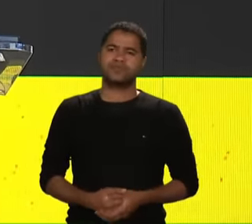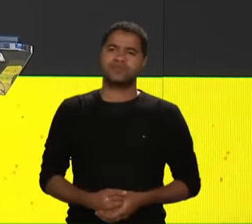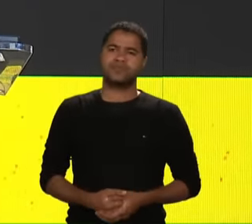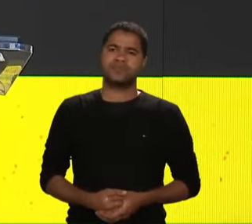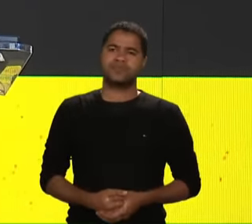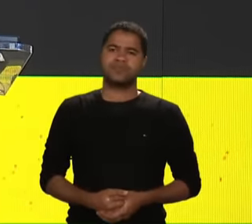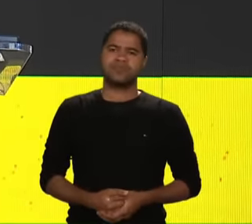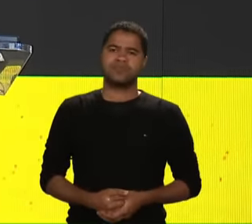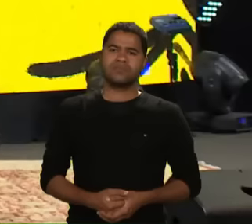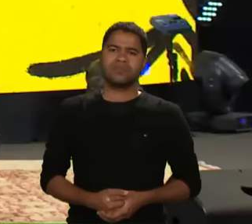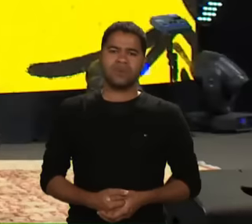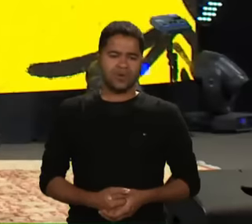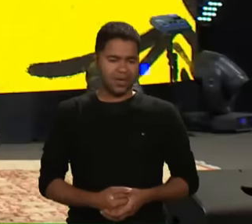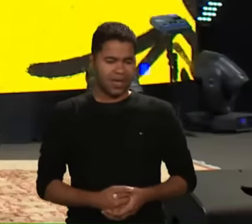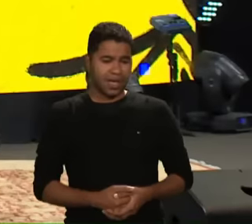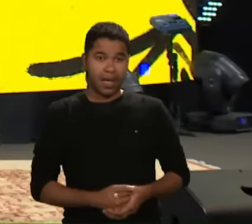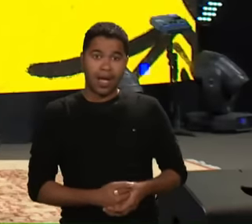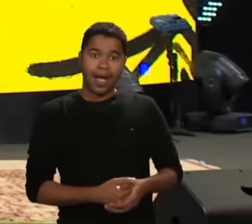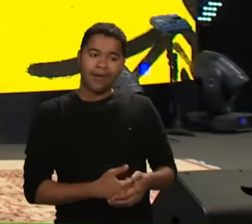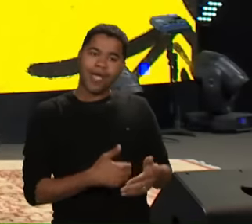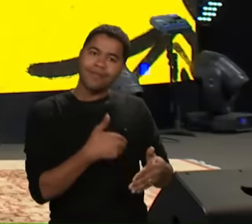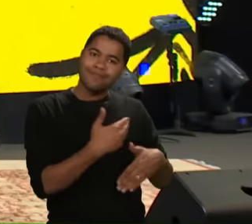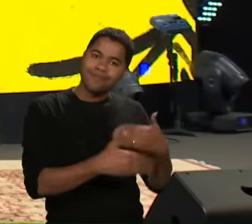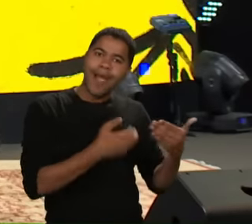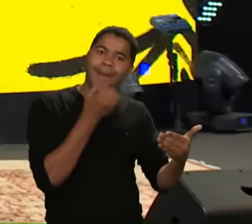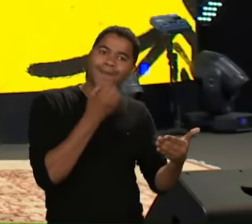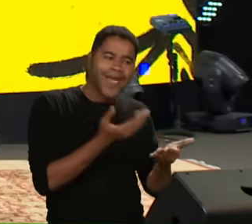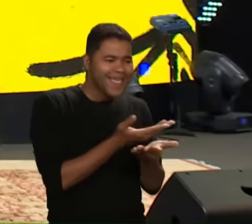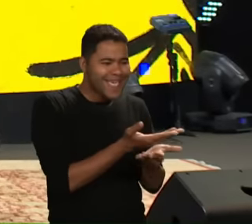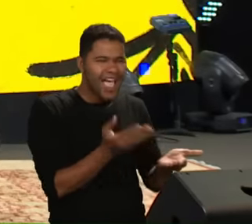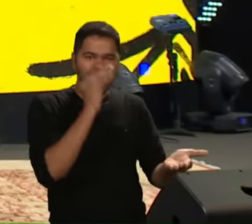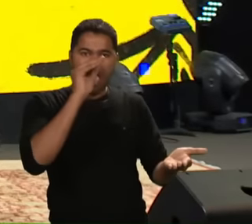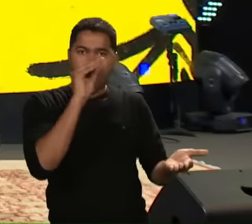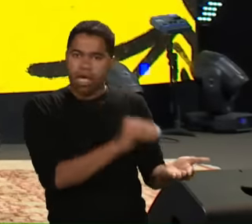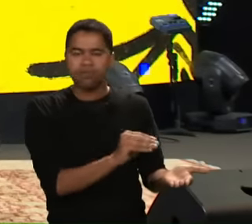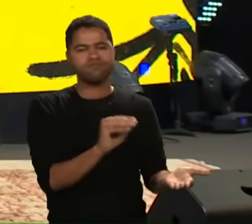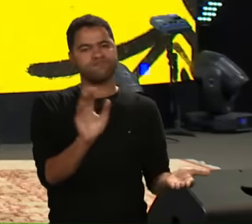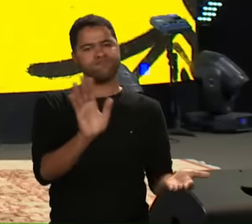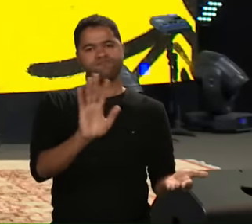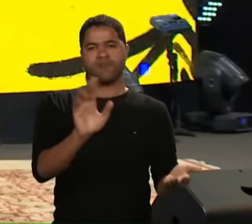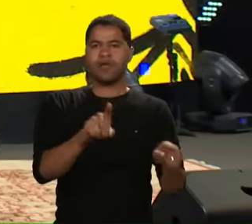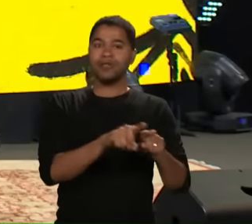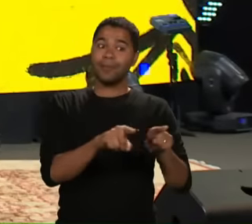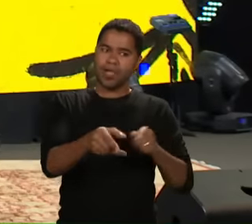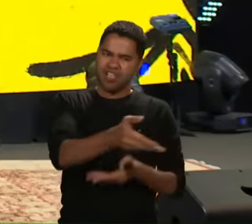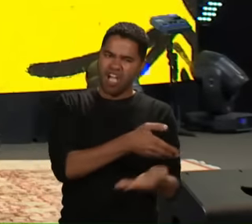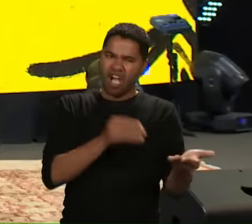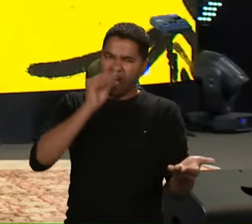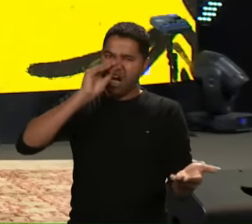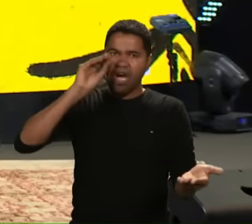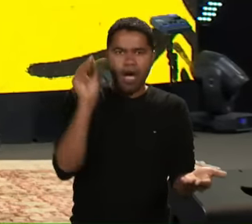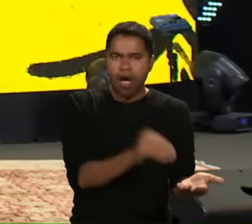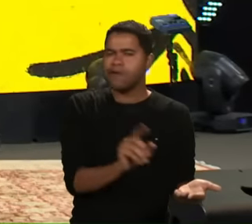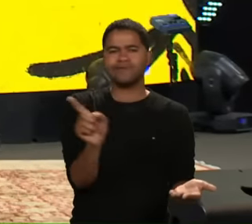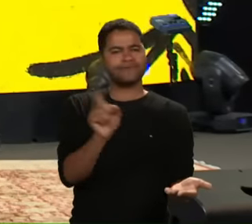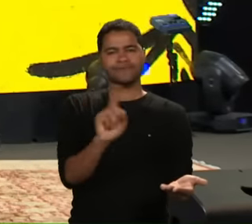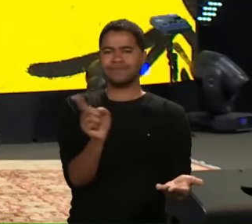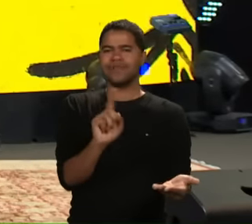não negligencie igualmente a prática do bem e a mútua cooperação, com